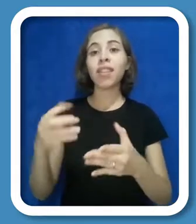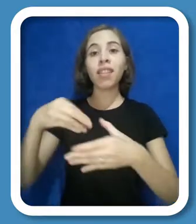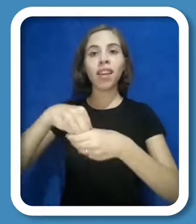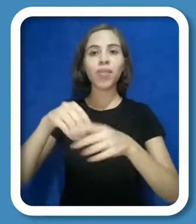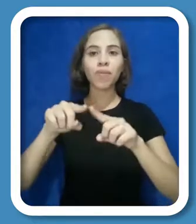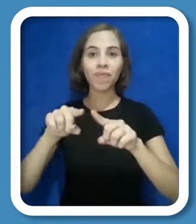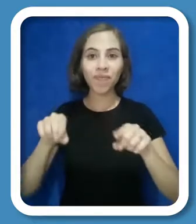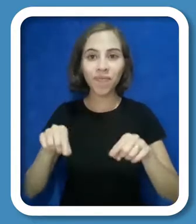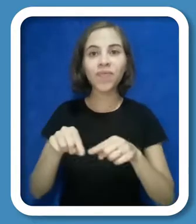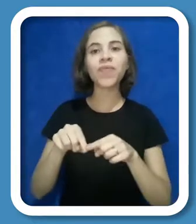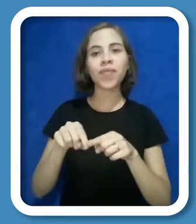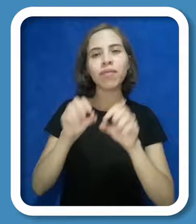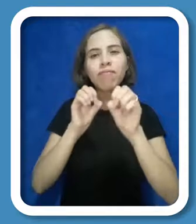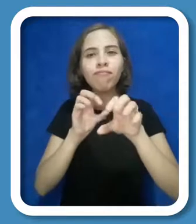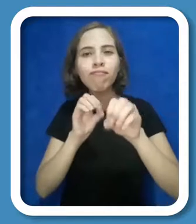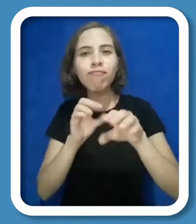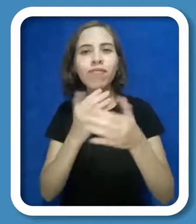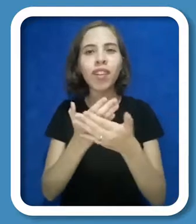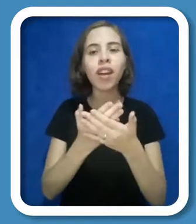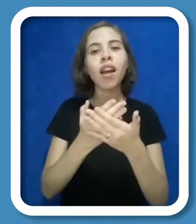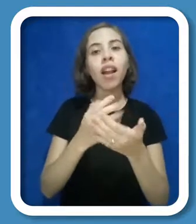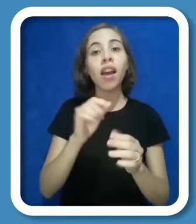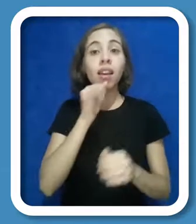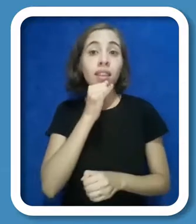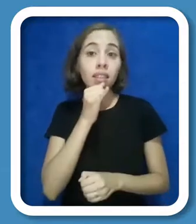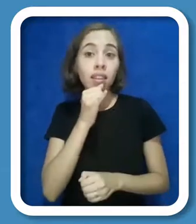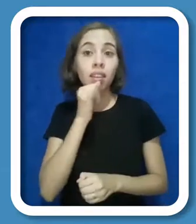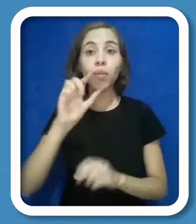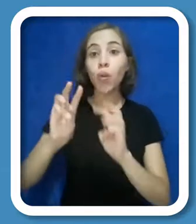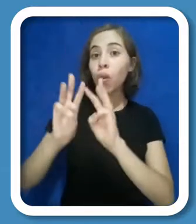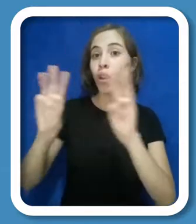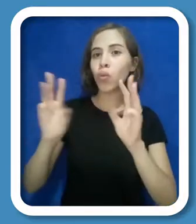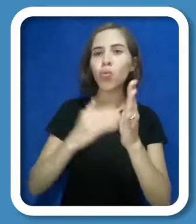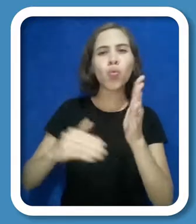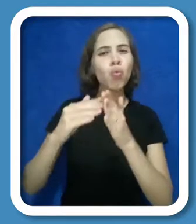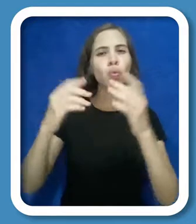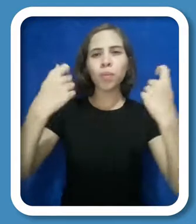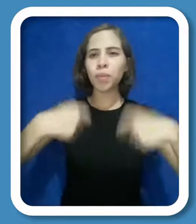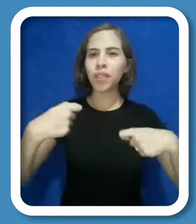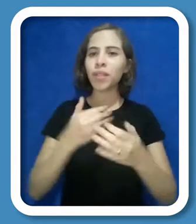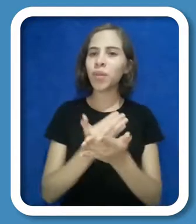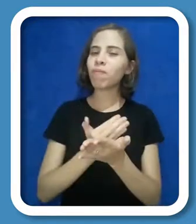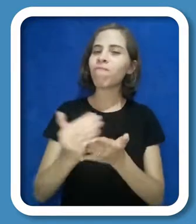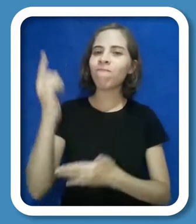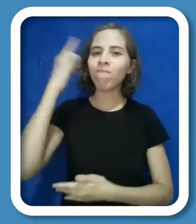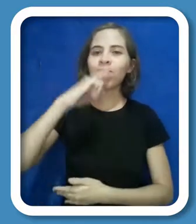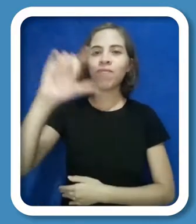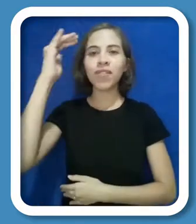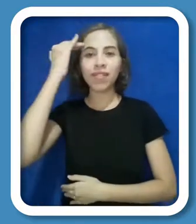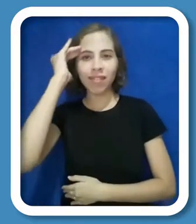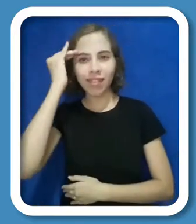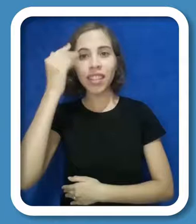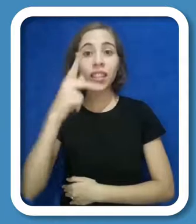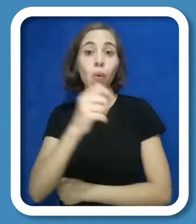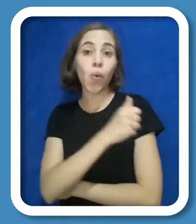de aula, com exemplos, links e tudo o que você precisa para começar a entender o seu